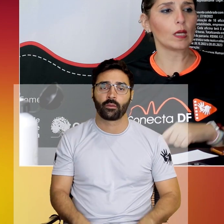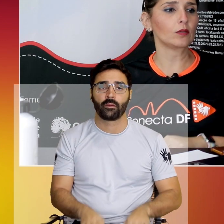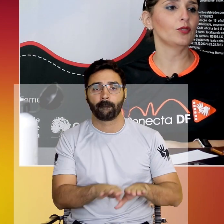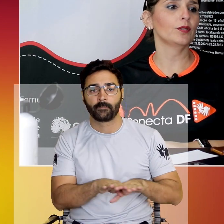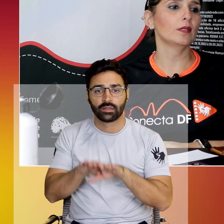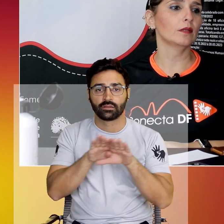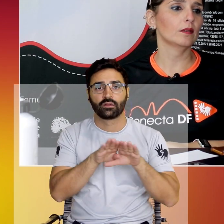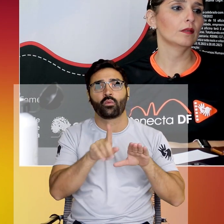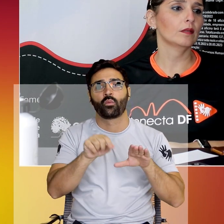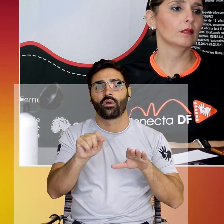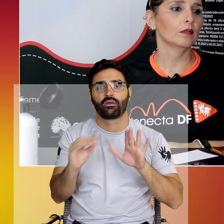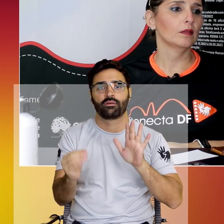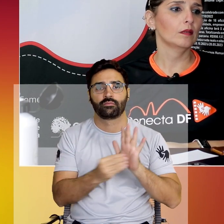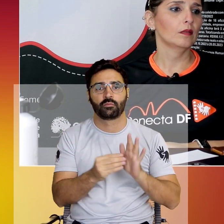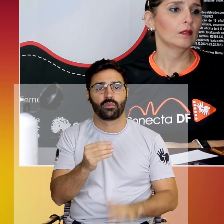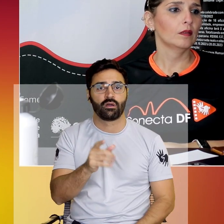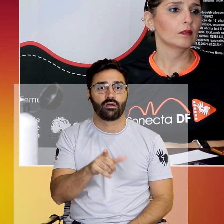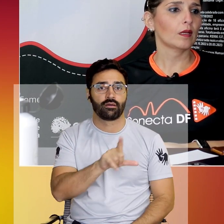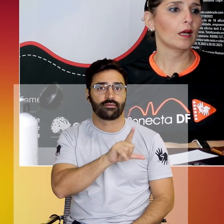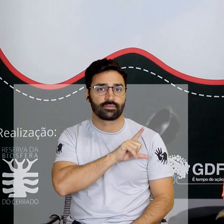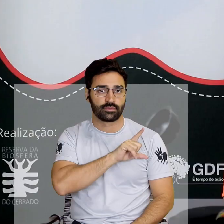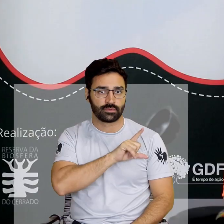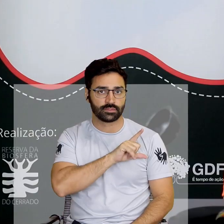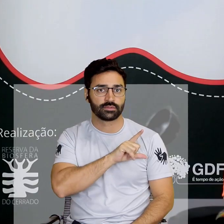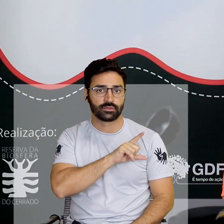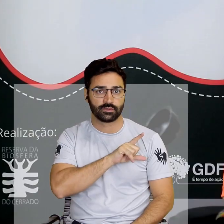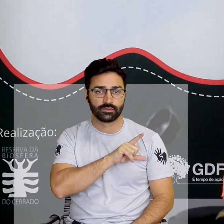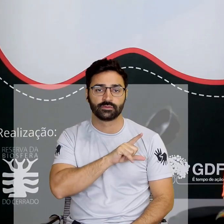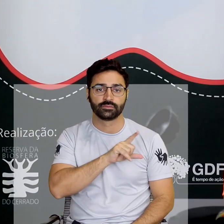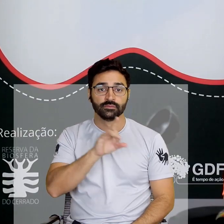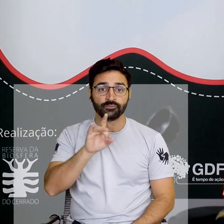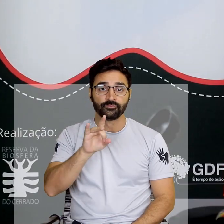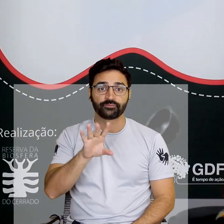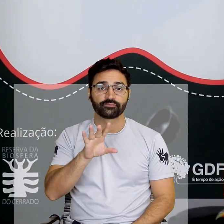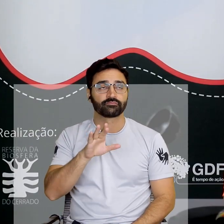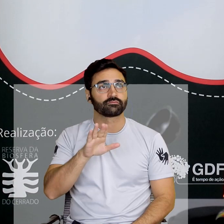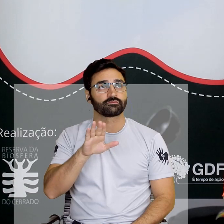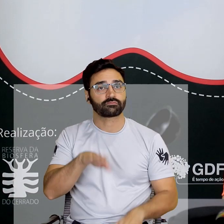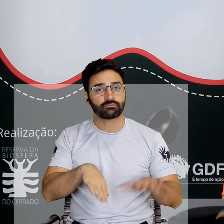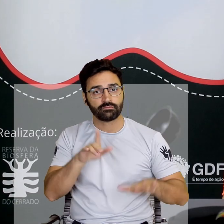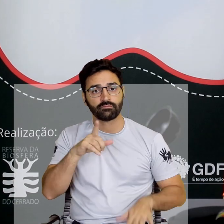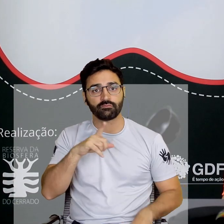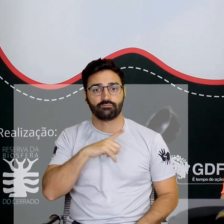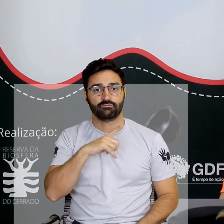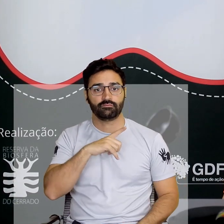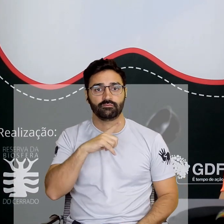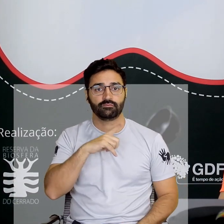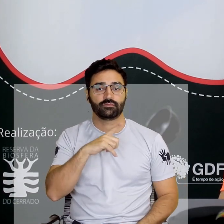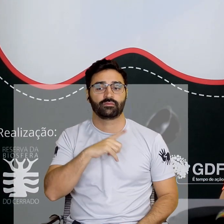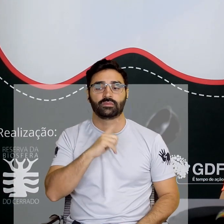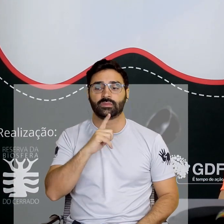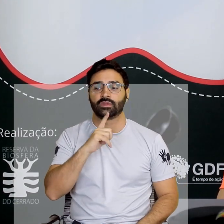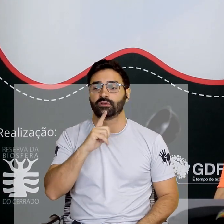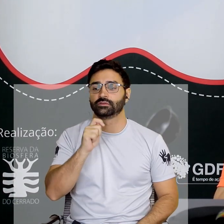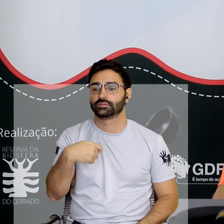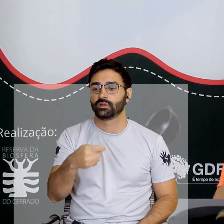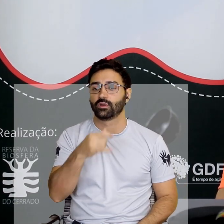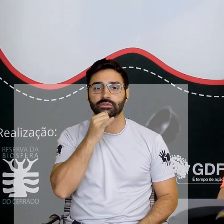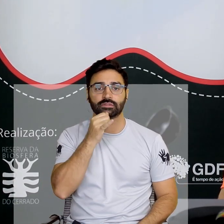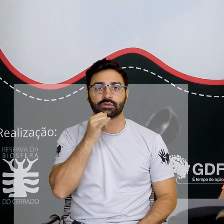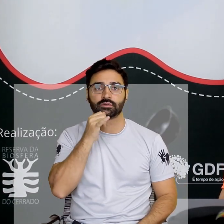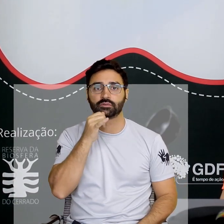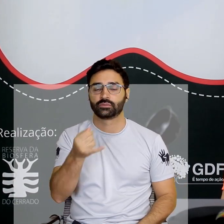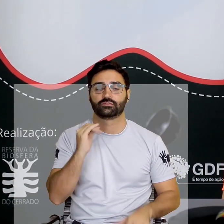gênero antes. Tá? Só às vezes a gente está fazendo, e quando a gente está sinalizando, por exemplo,